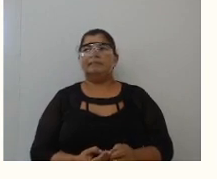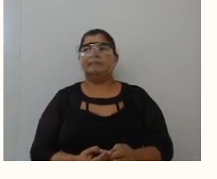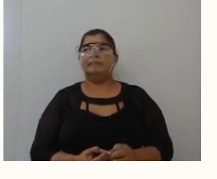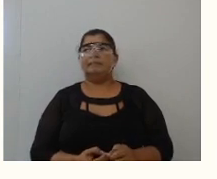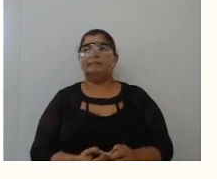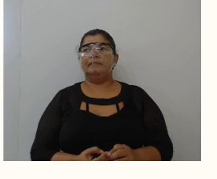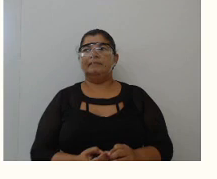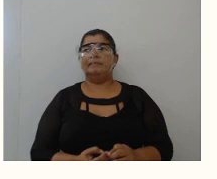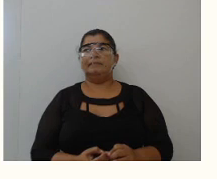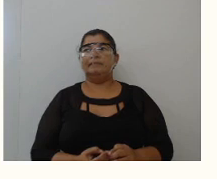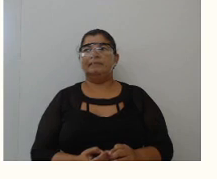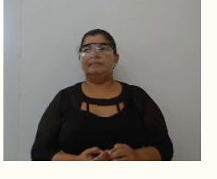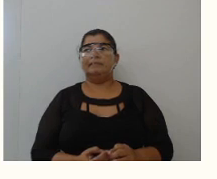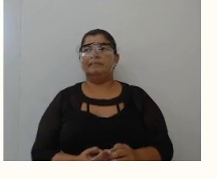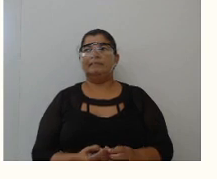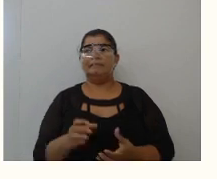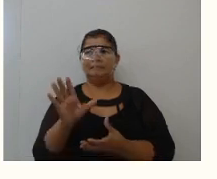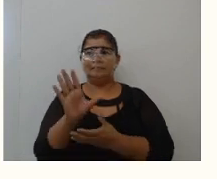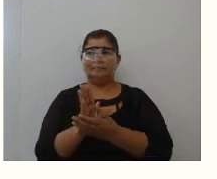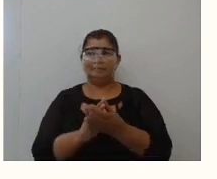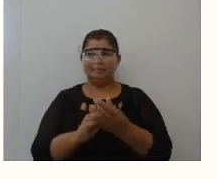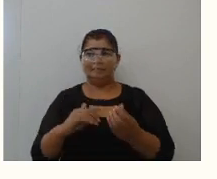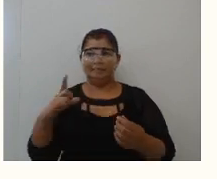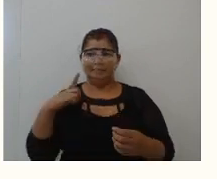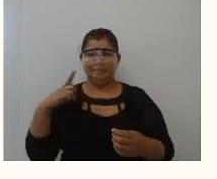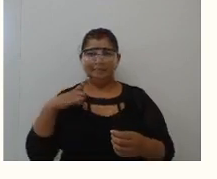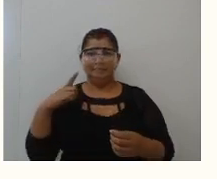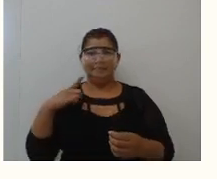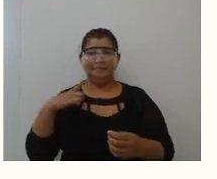Estão copiando aí, pessoal?